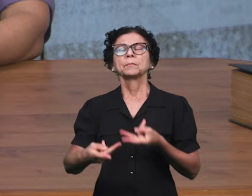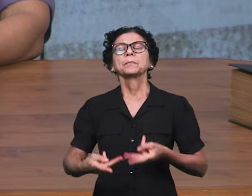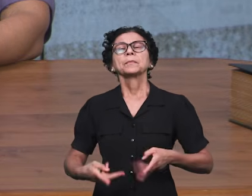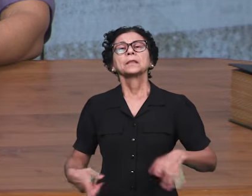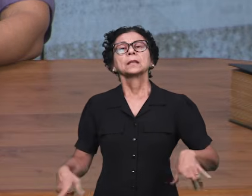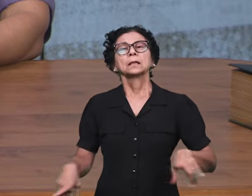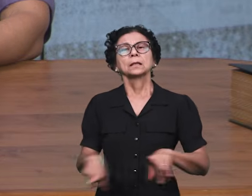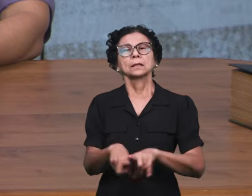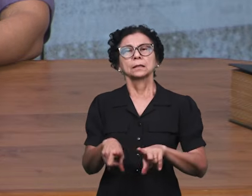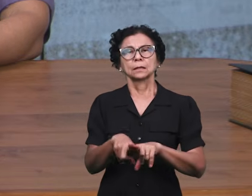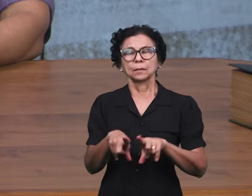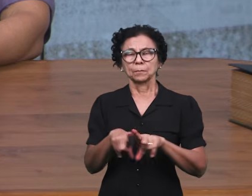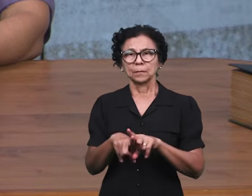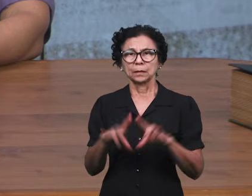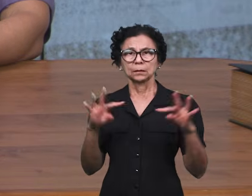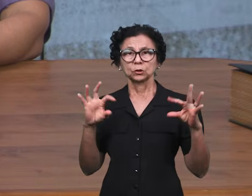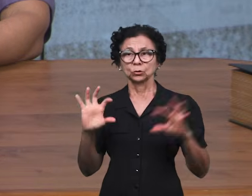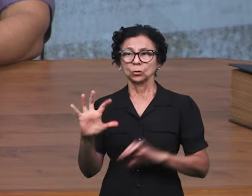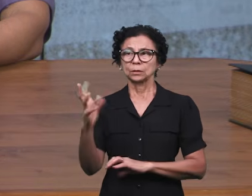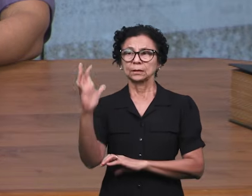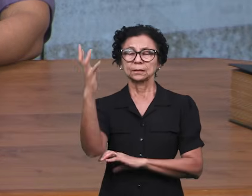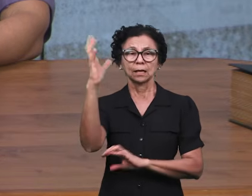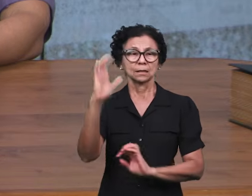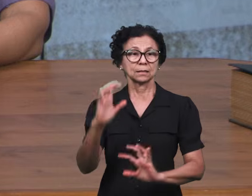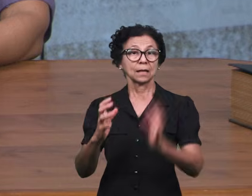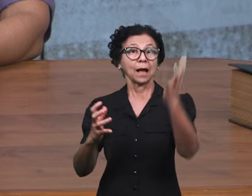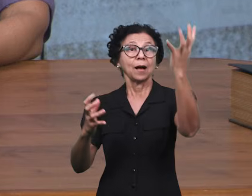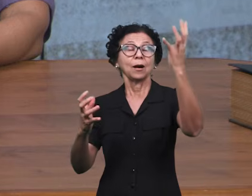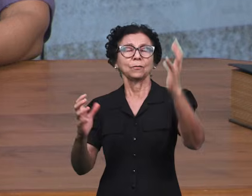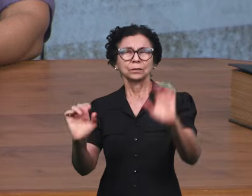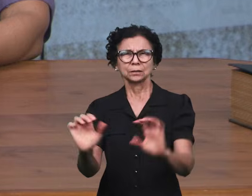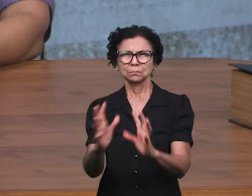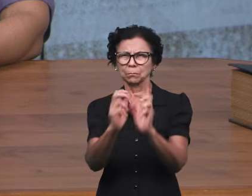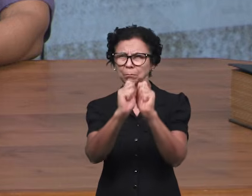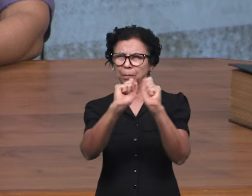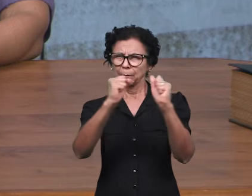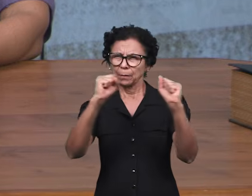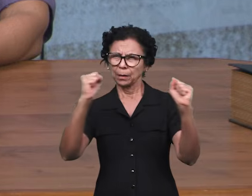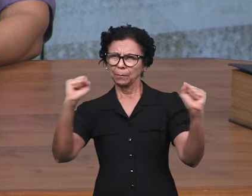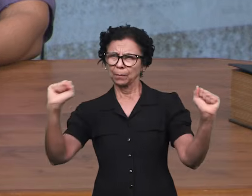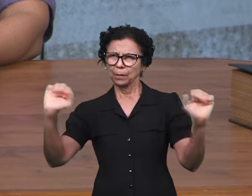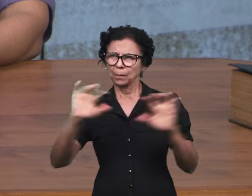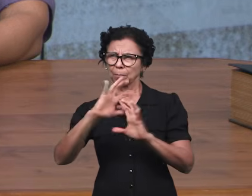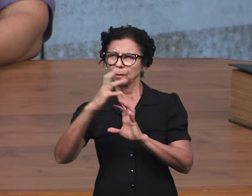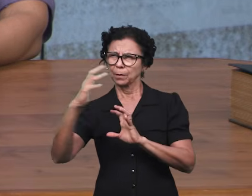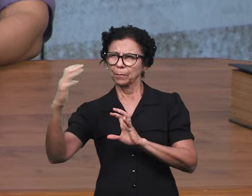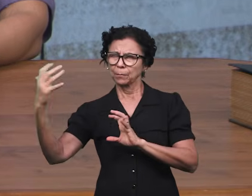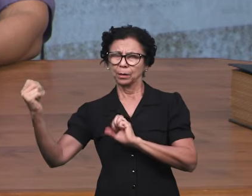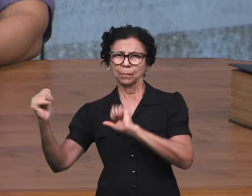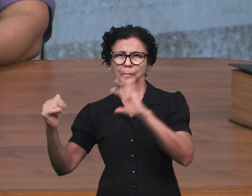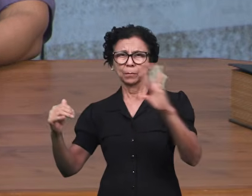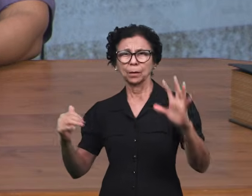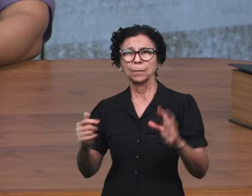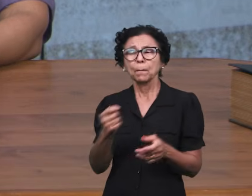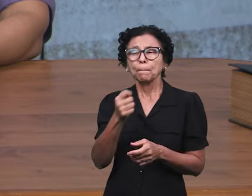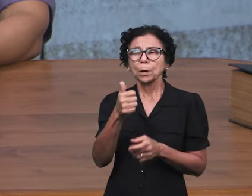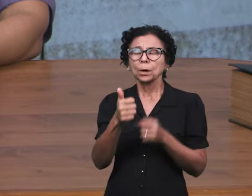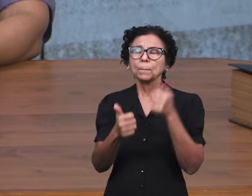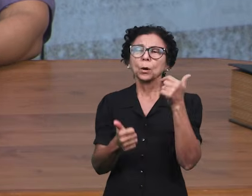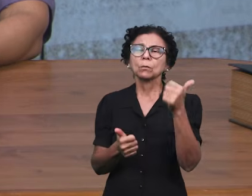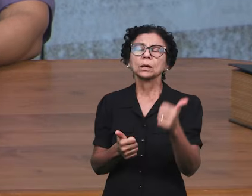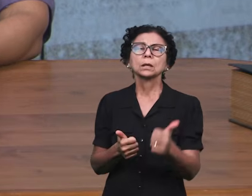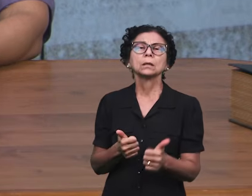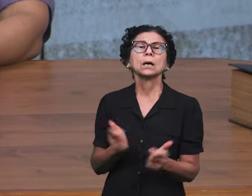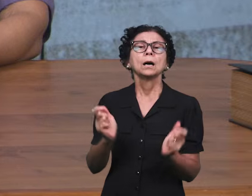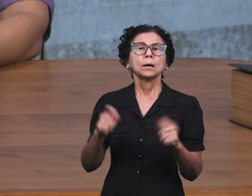árvores da sua floresta será tão pouco que o menino as poderá contar.